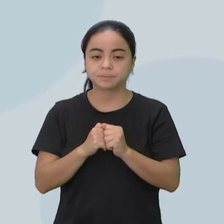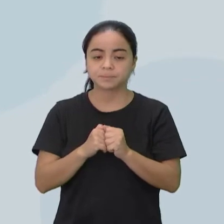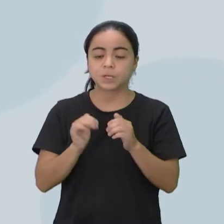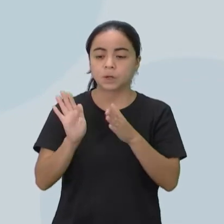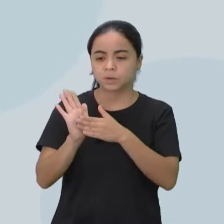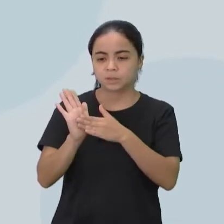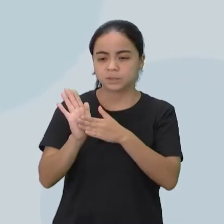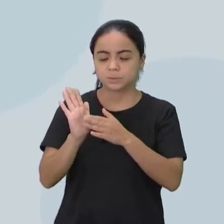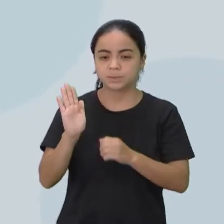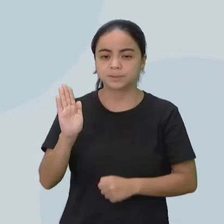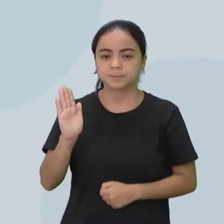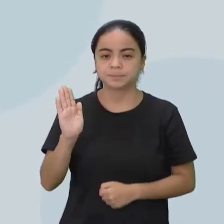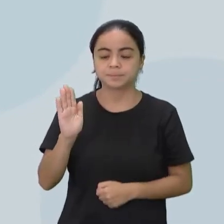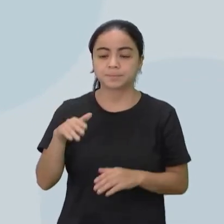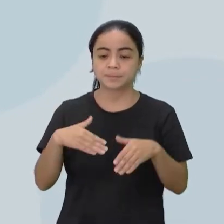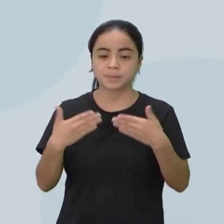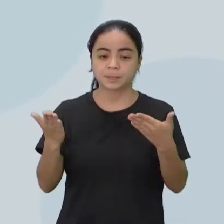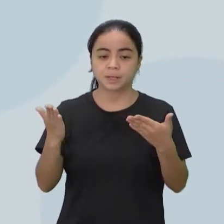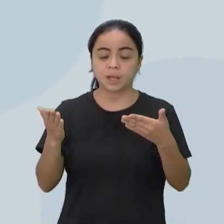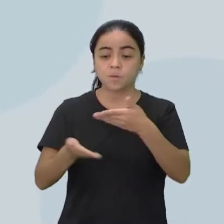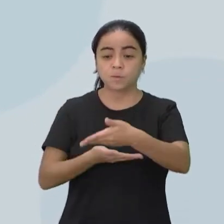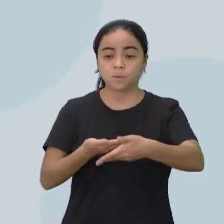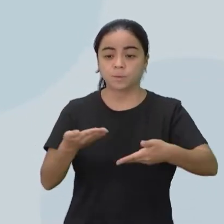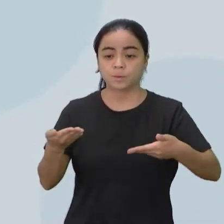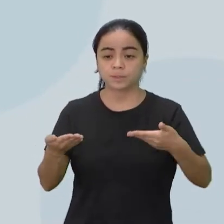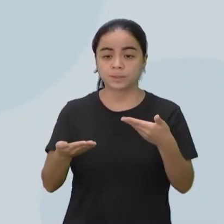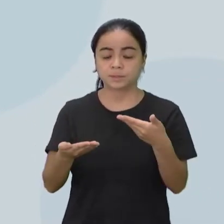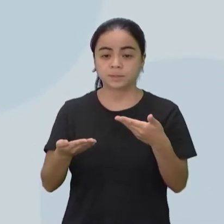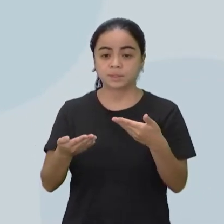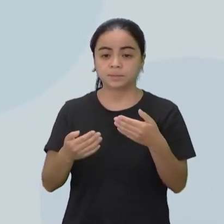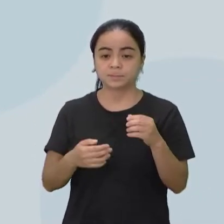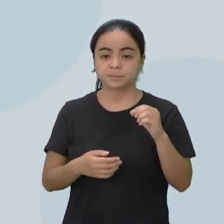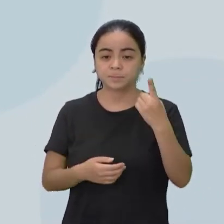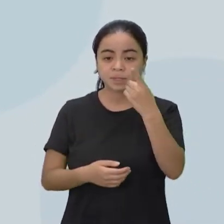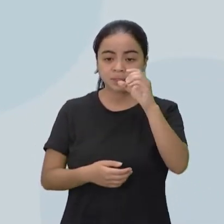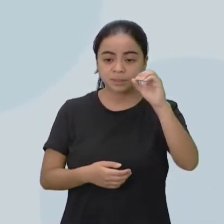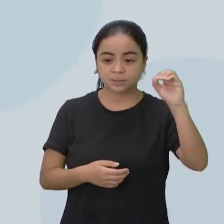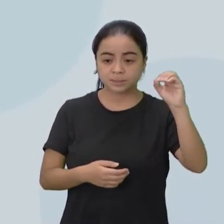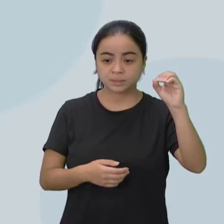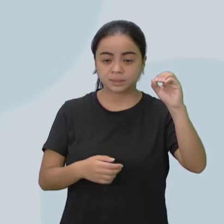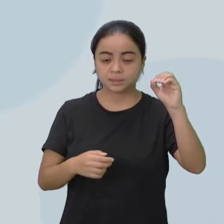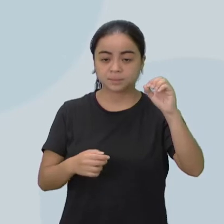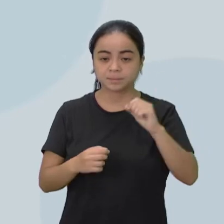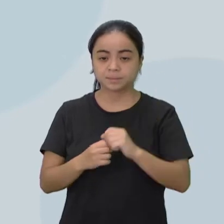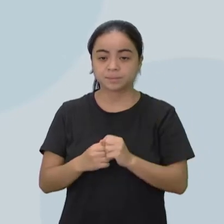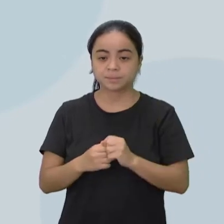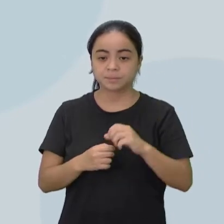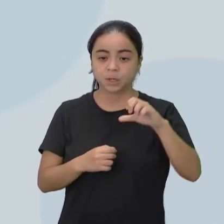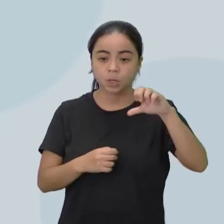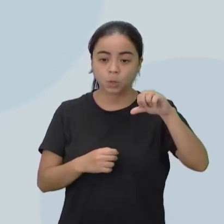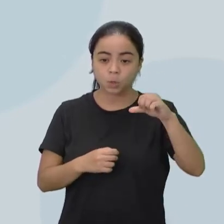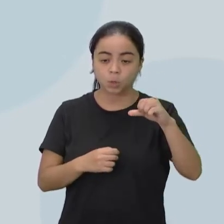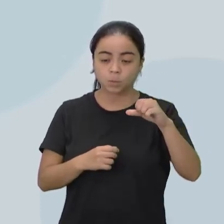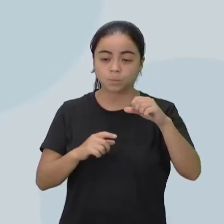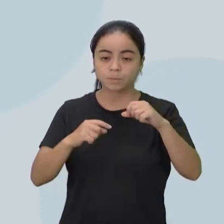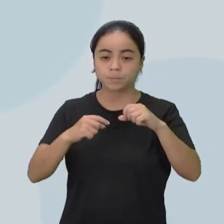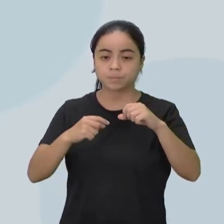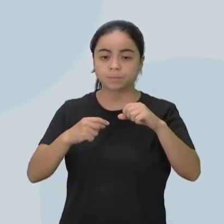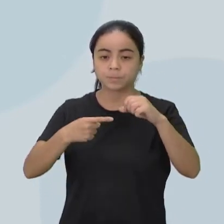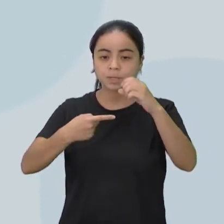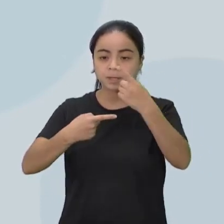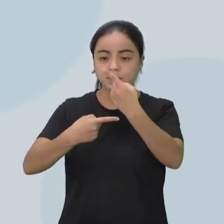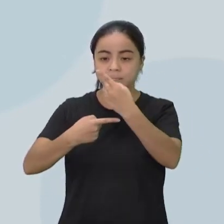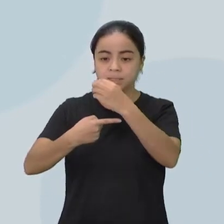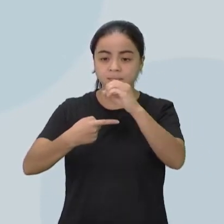tá certo? Então, vou relacionar, ó, 100 por 9,6. O que eu estou fazendo?